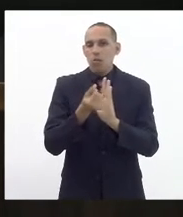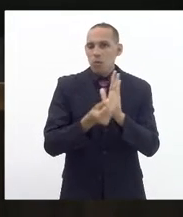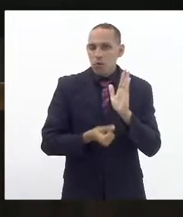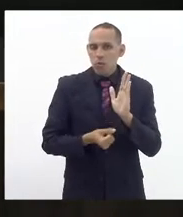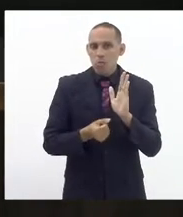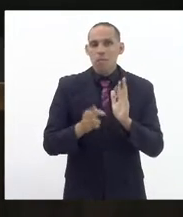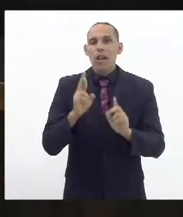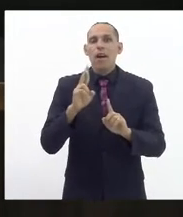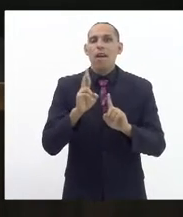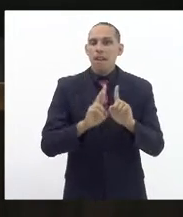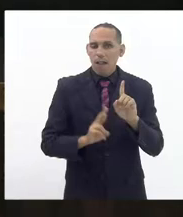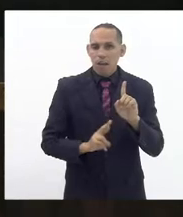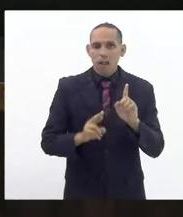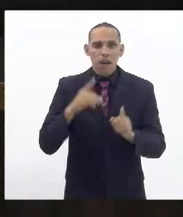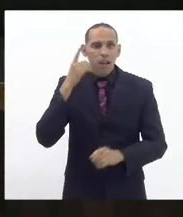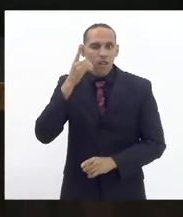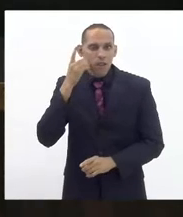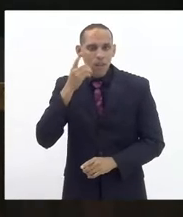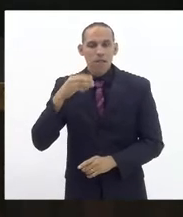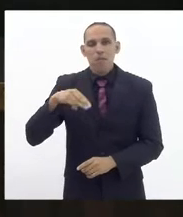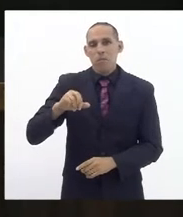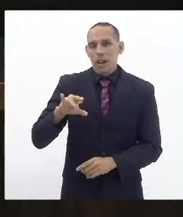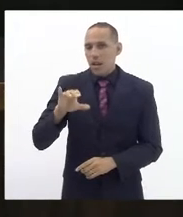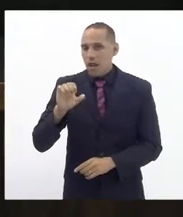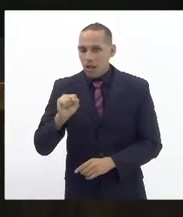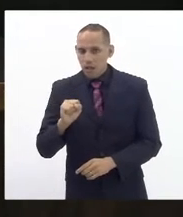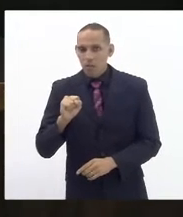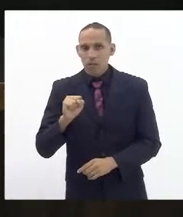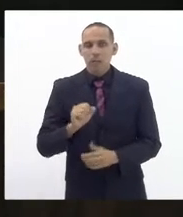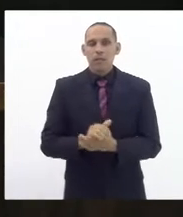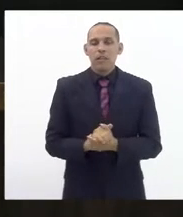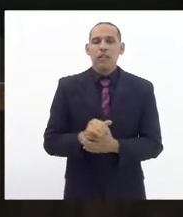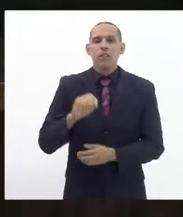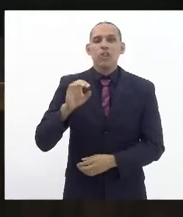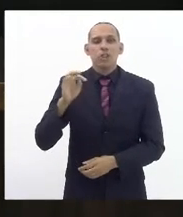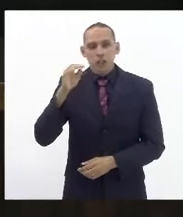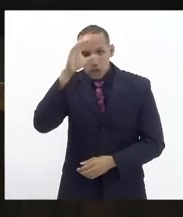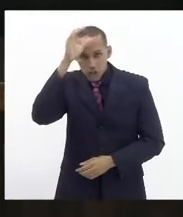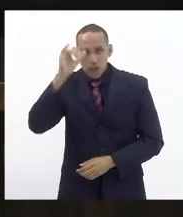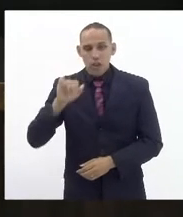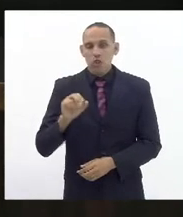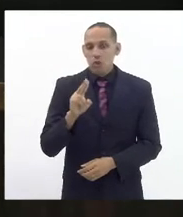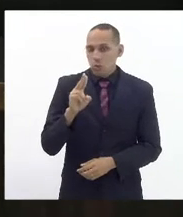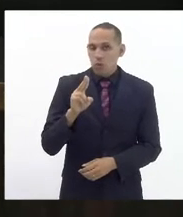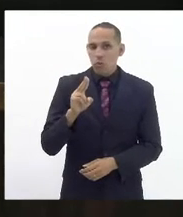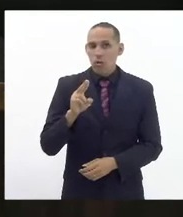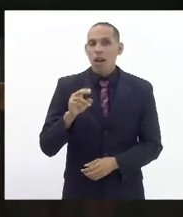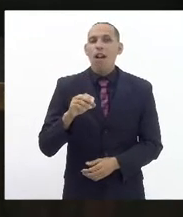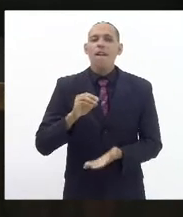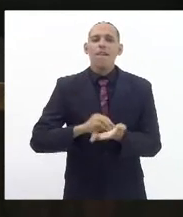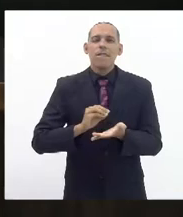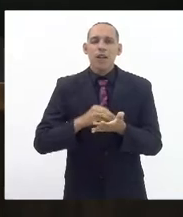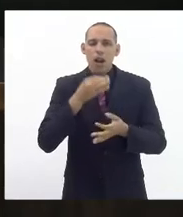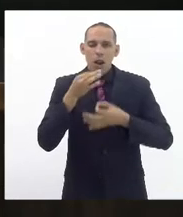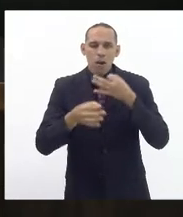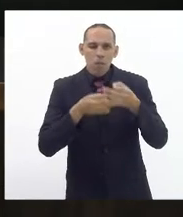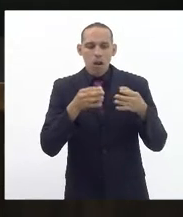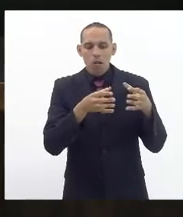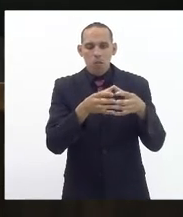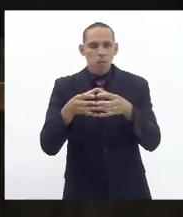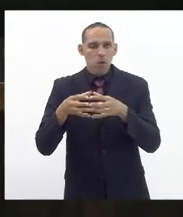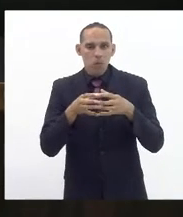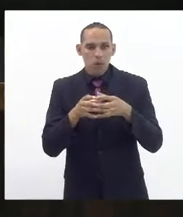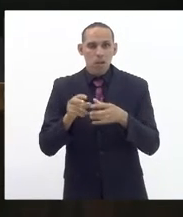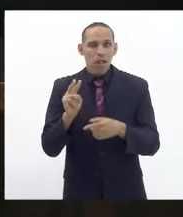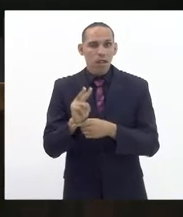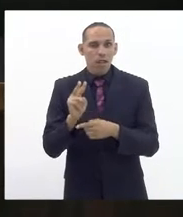Márcio Pacheco, Marta Rocha, Tia Ju e Márcio Pacheco. Pendente de parecer das comissões de Constituição e Justiça, de Saúde, de Defesa do Direito da